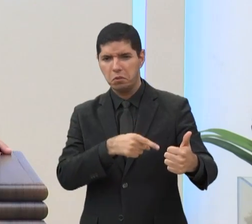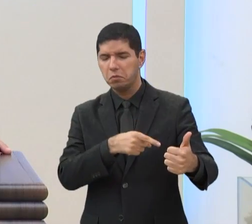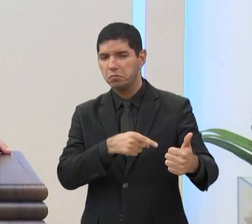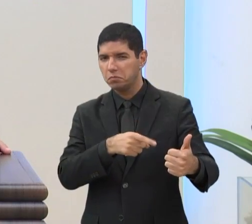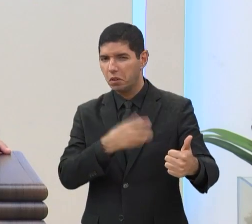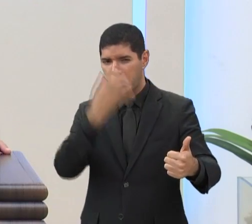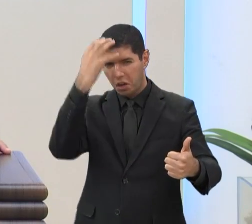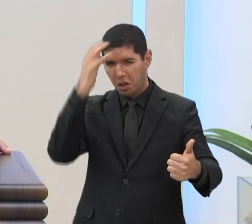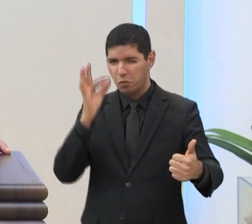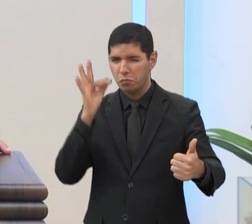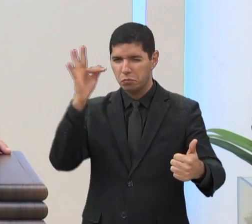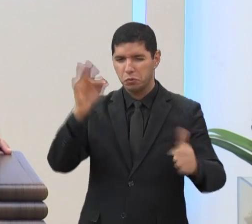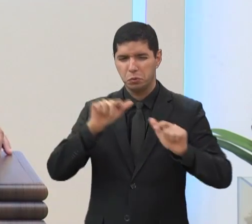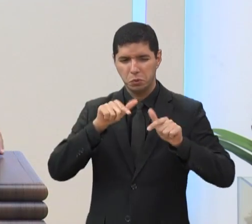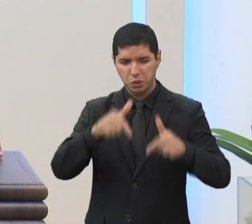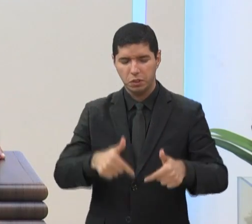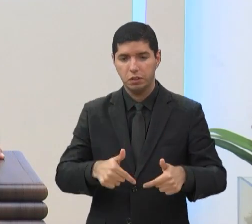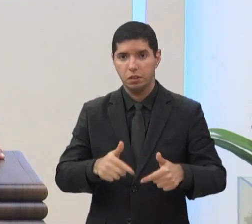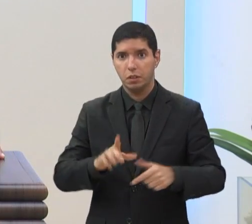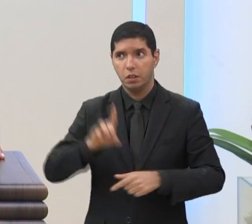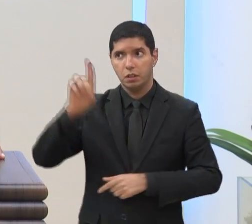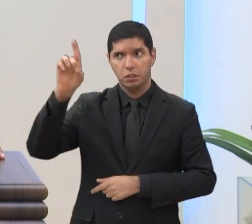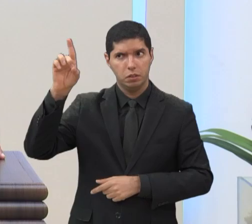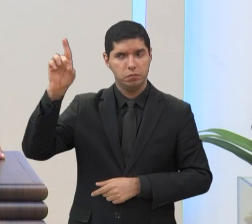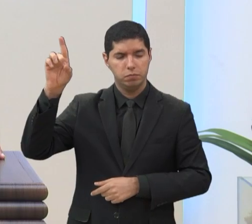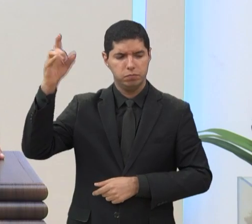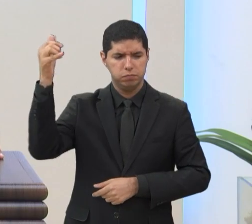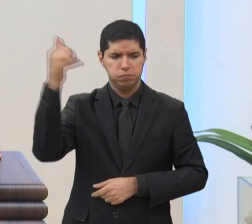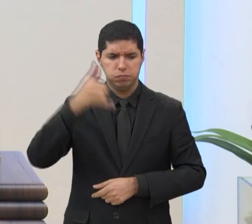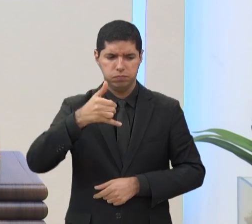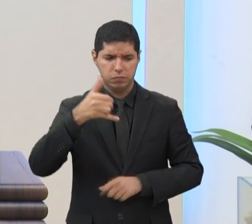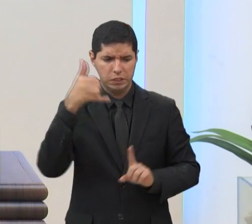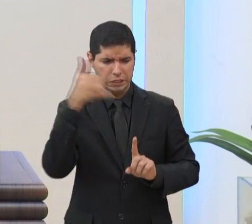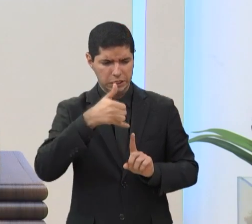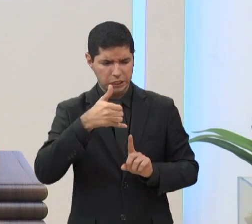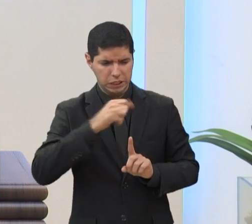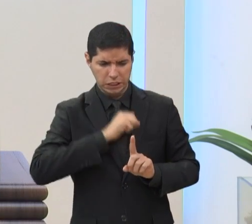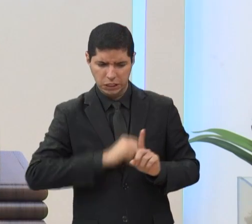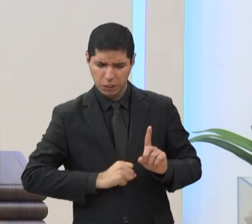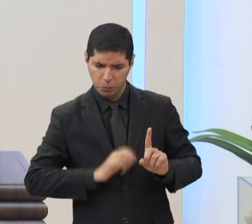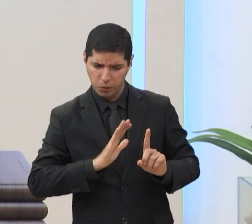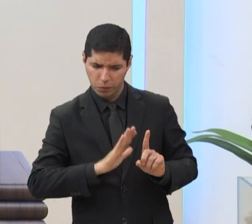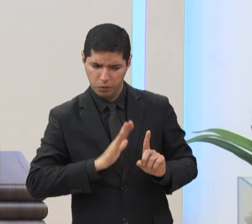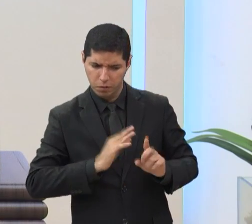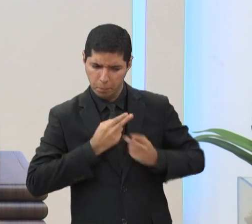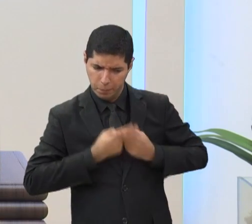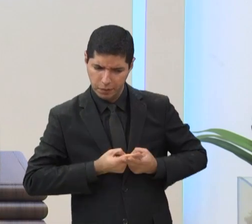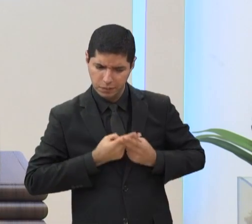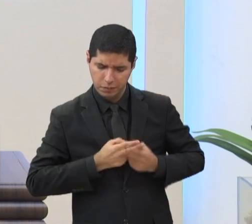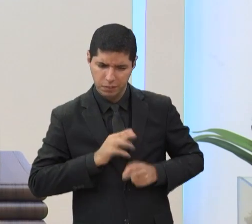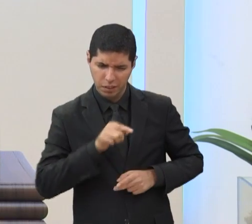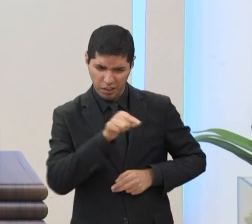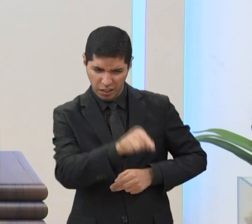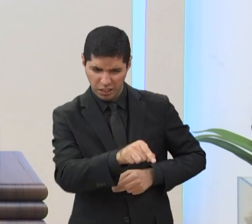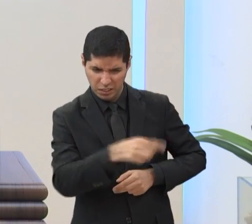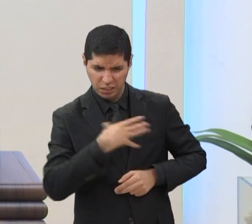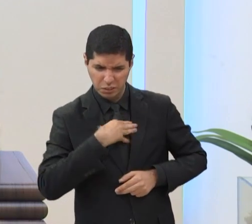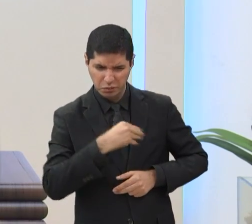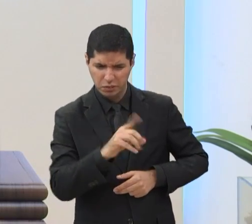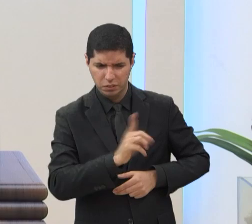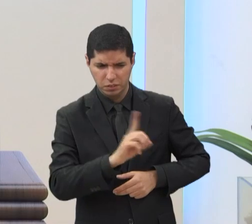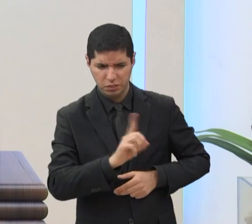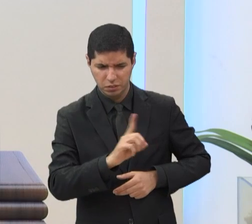boa aparência. Mas Deus bradou dos céus e disse: Samuel, não é este que eu